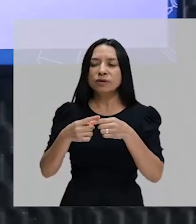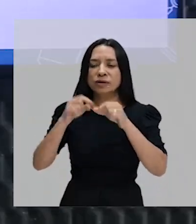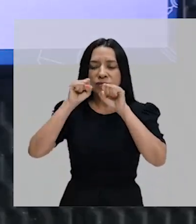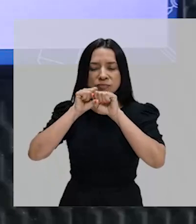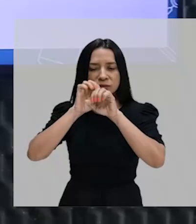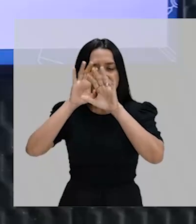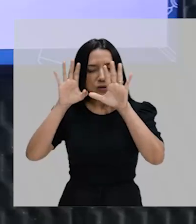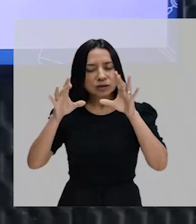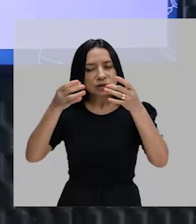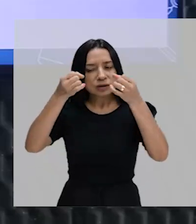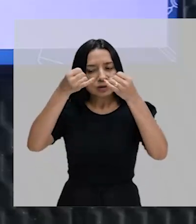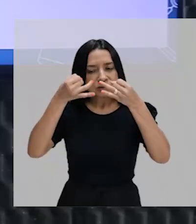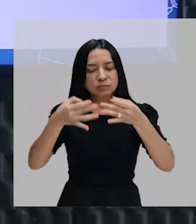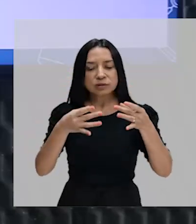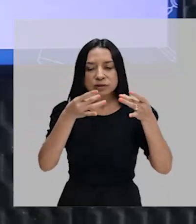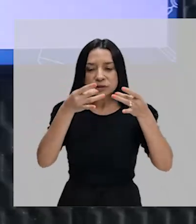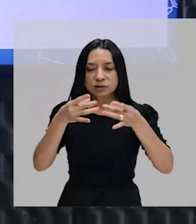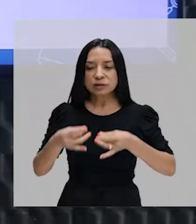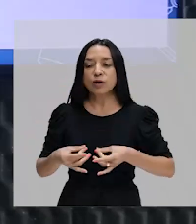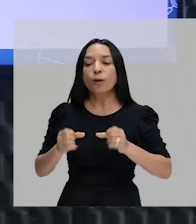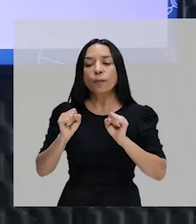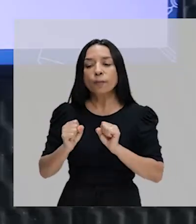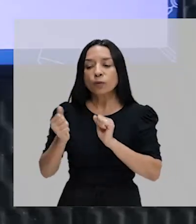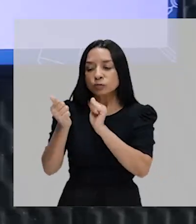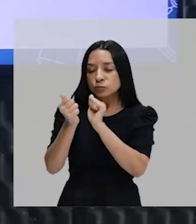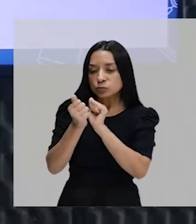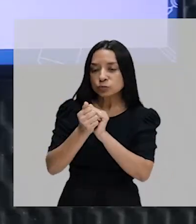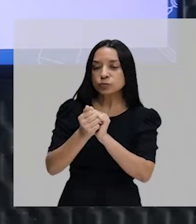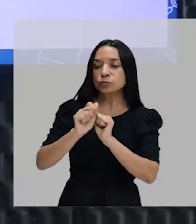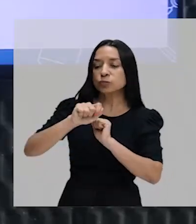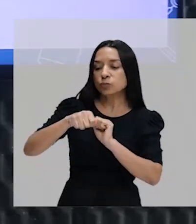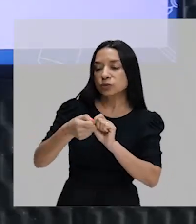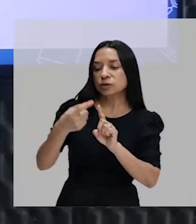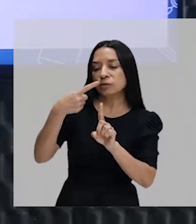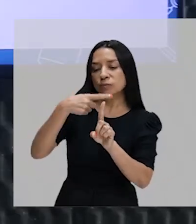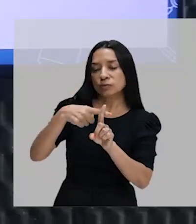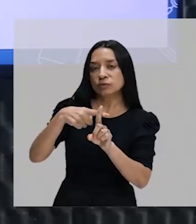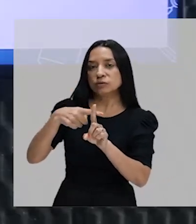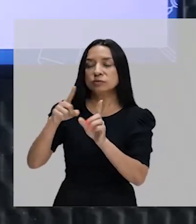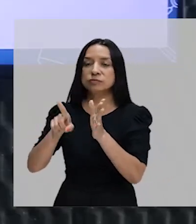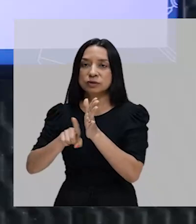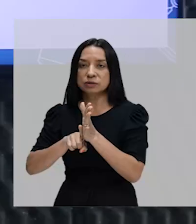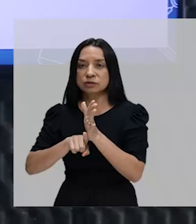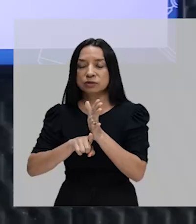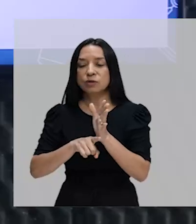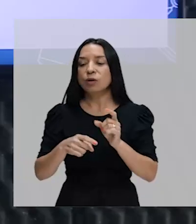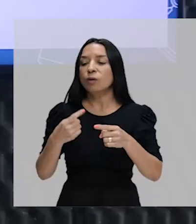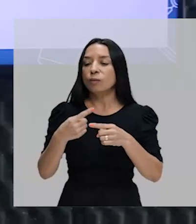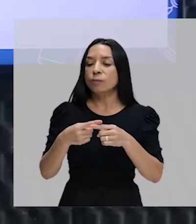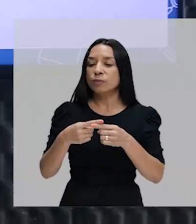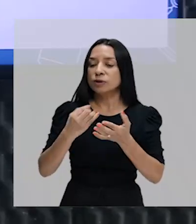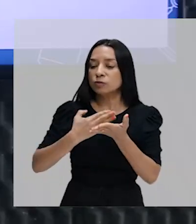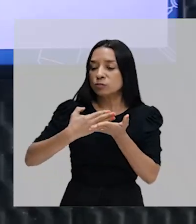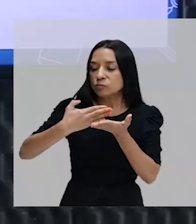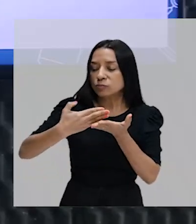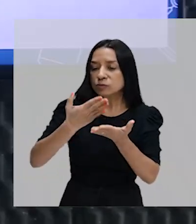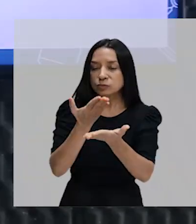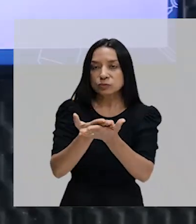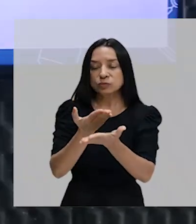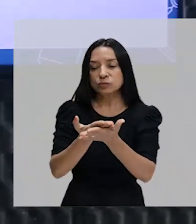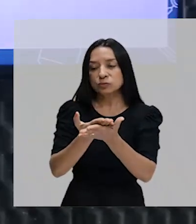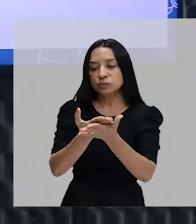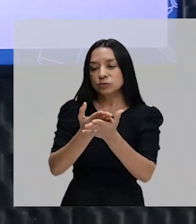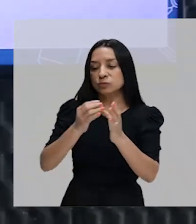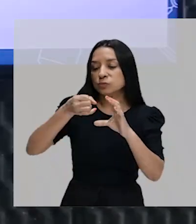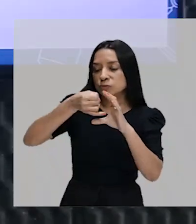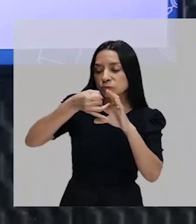vir acompanhado do sinal positivo ou negativo? Porque desde o nosso estudo dos conjuntos numéricos, nós estamos